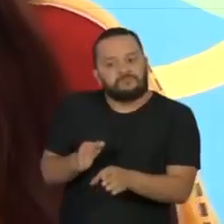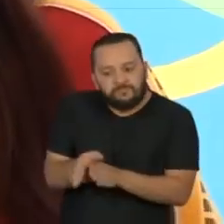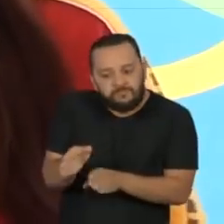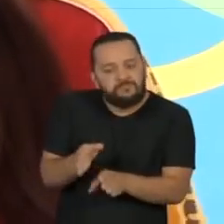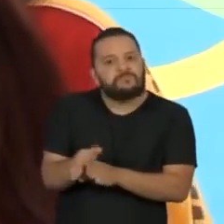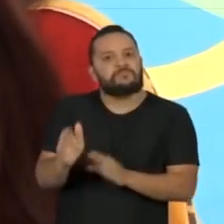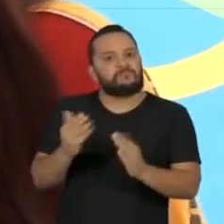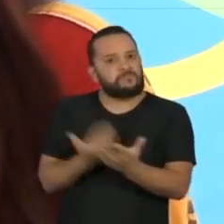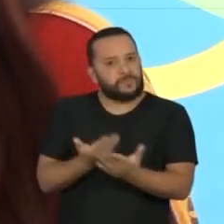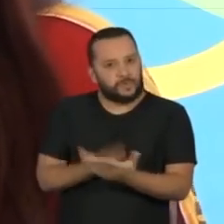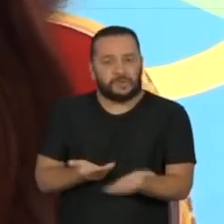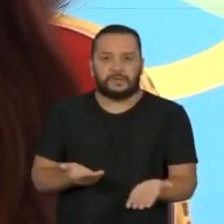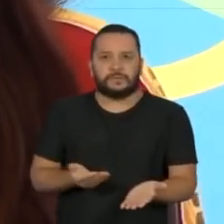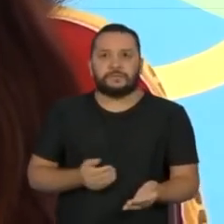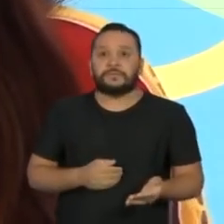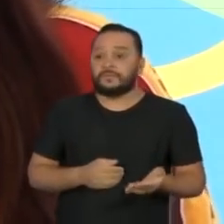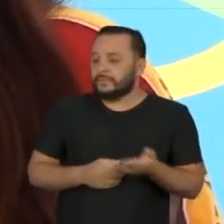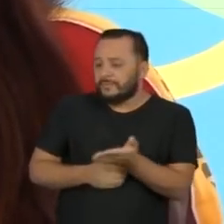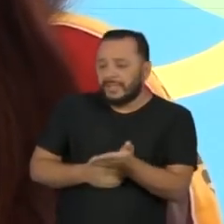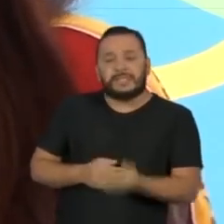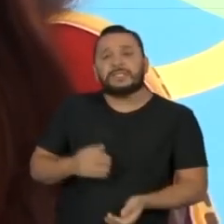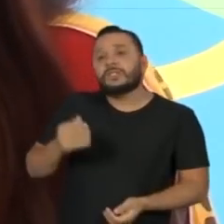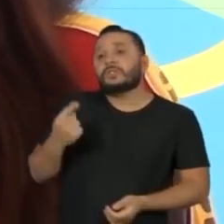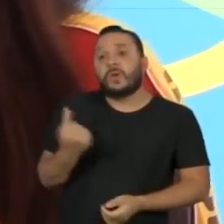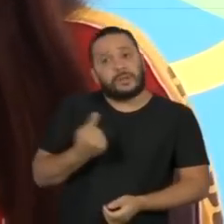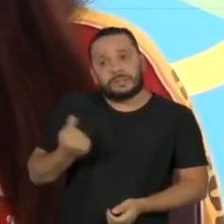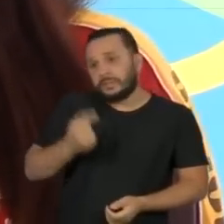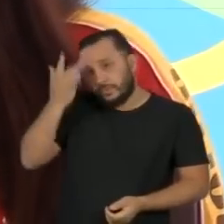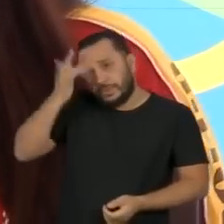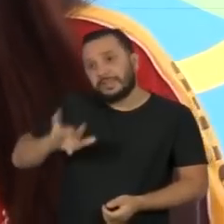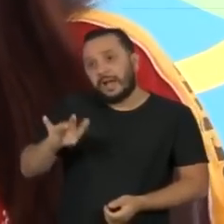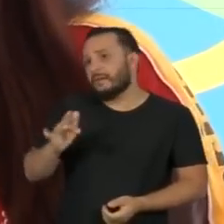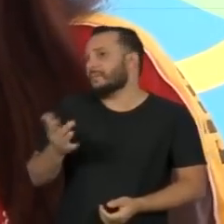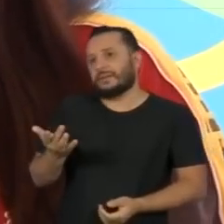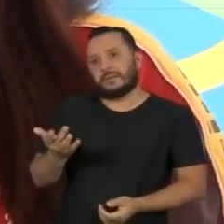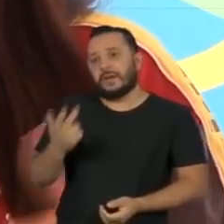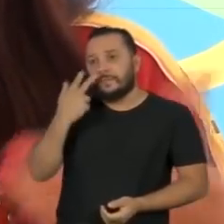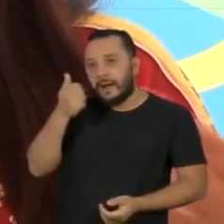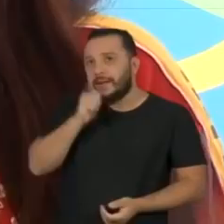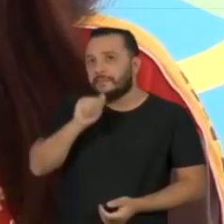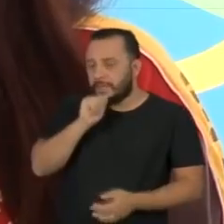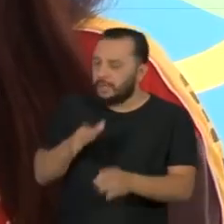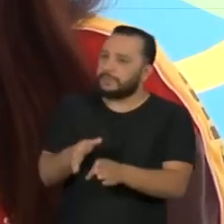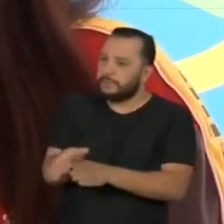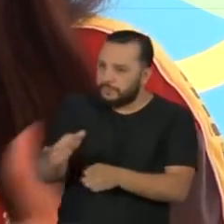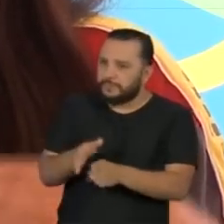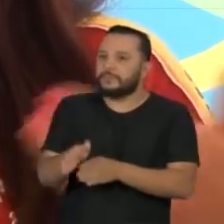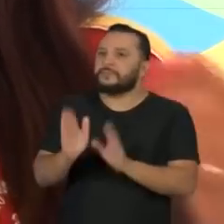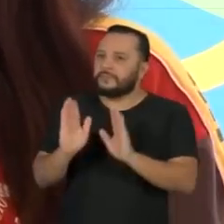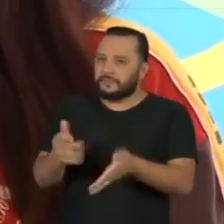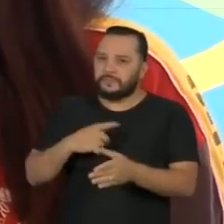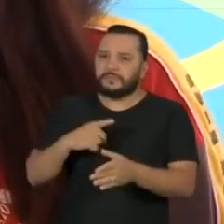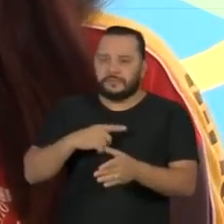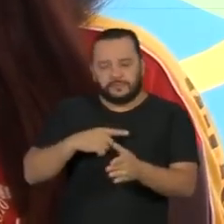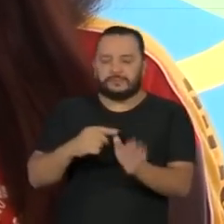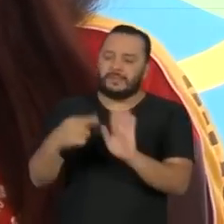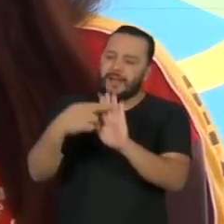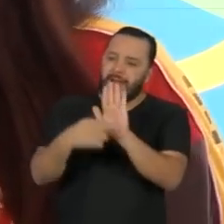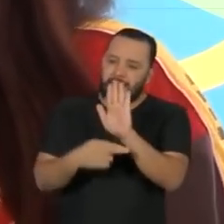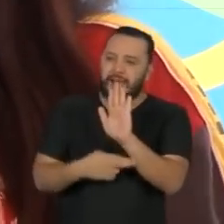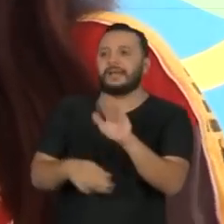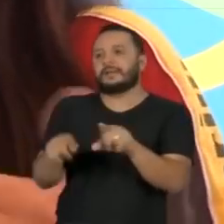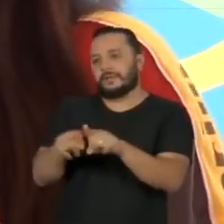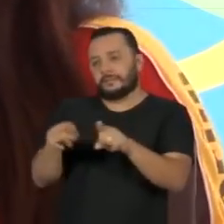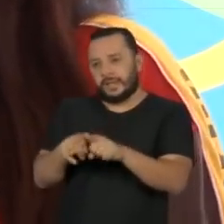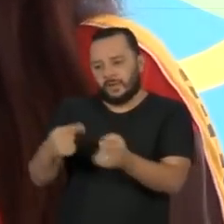escola. Eles ainda não sabem sozinhos, eles ainda precisam dessa orientação. Então aqui a gente trabalha os combinados, trabalha as regrinhas da